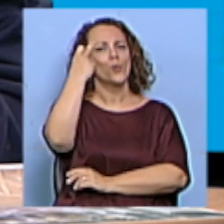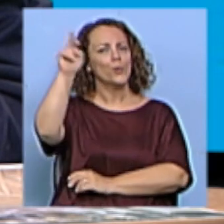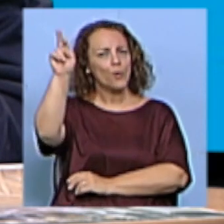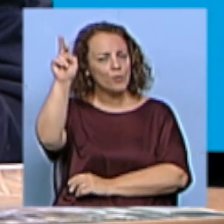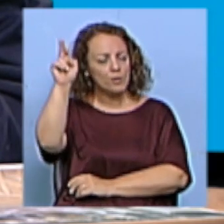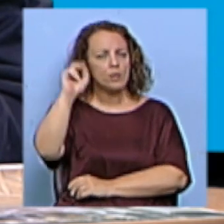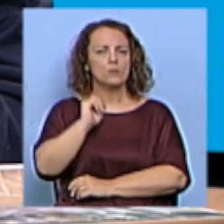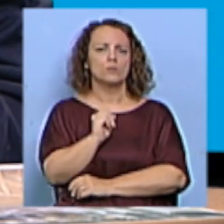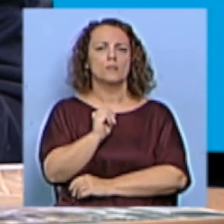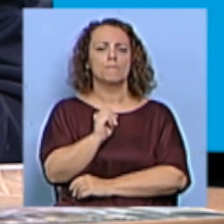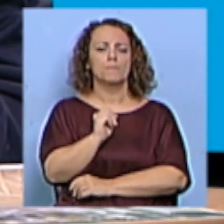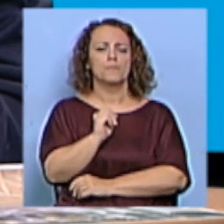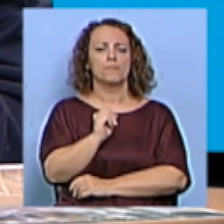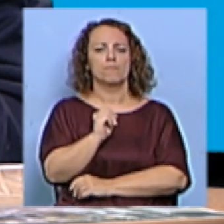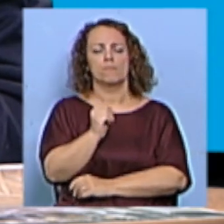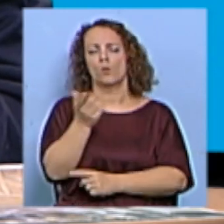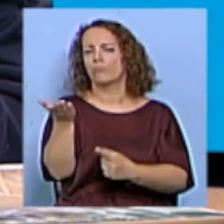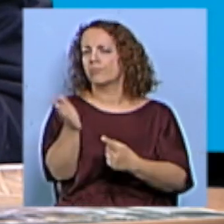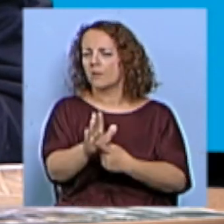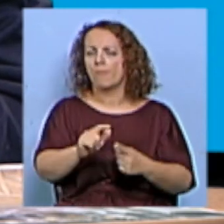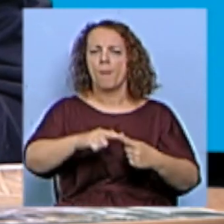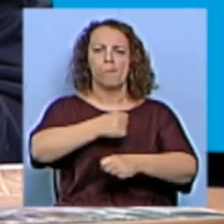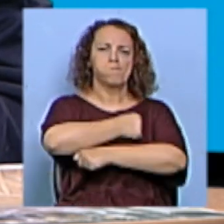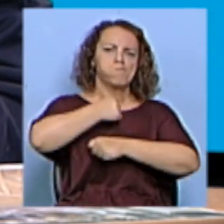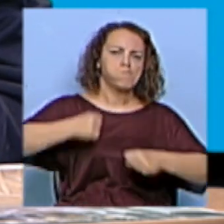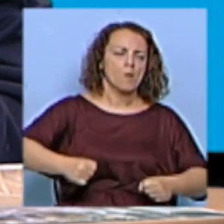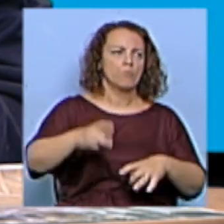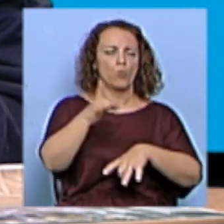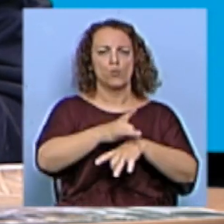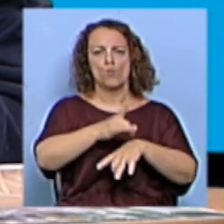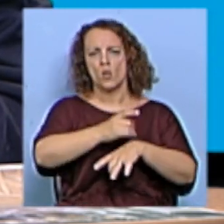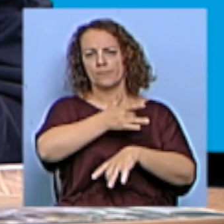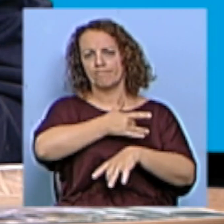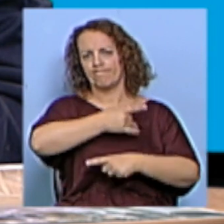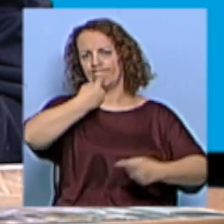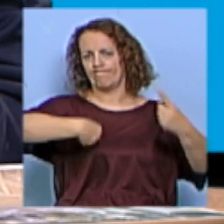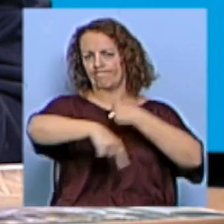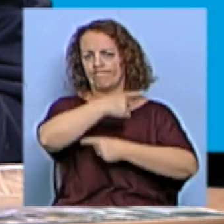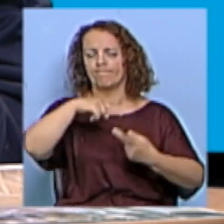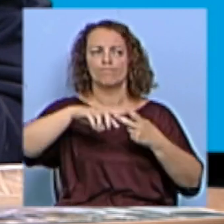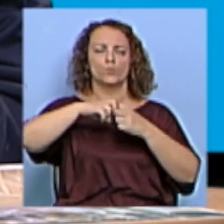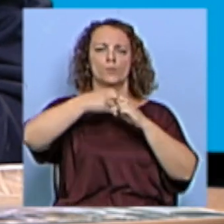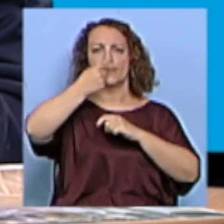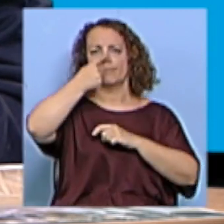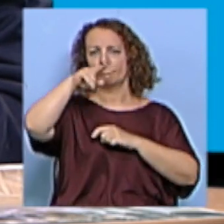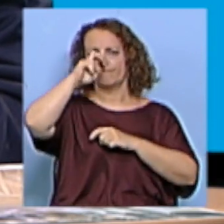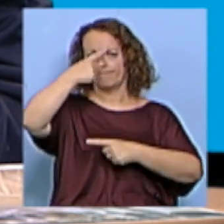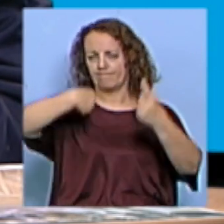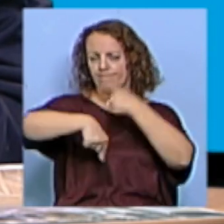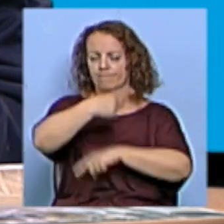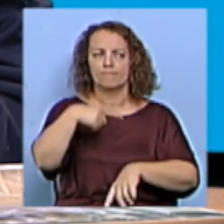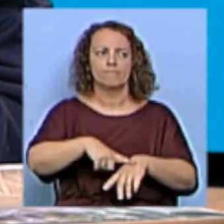e de ordem como, por exemplo, a obesidade, as cardiovasculares, as respiratórias, a diabetes, que